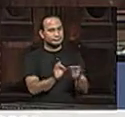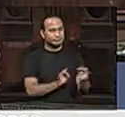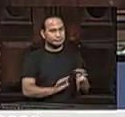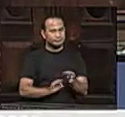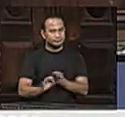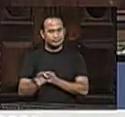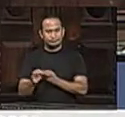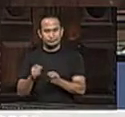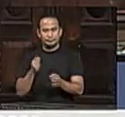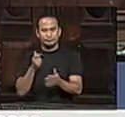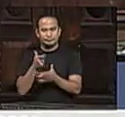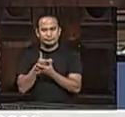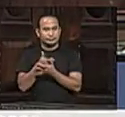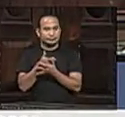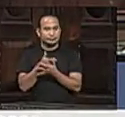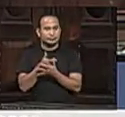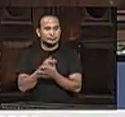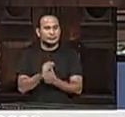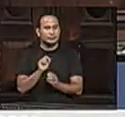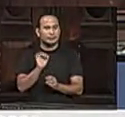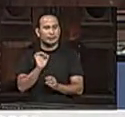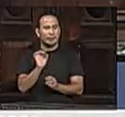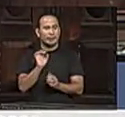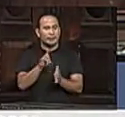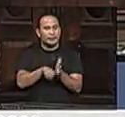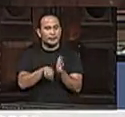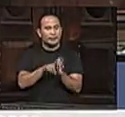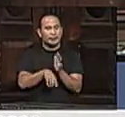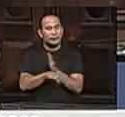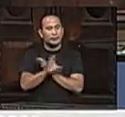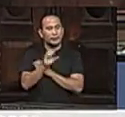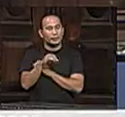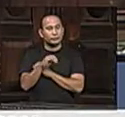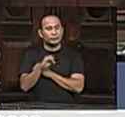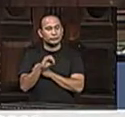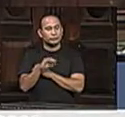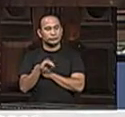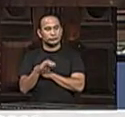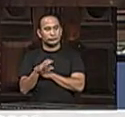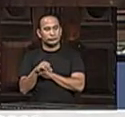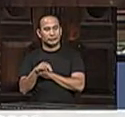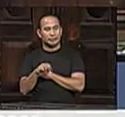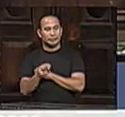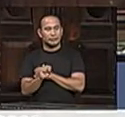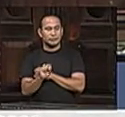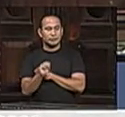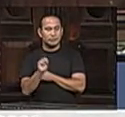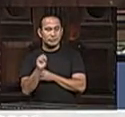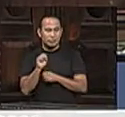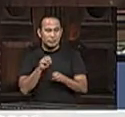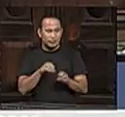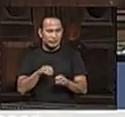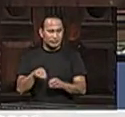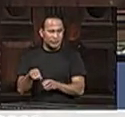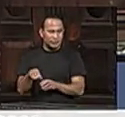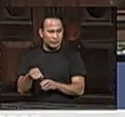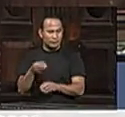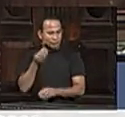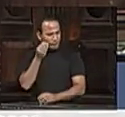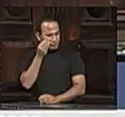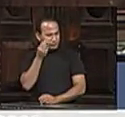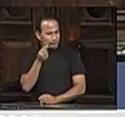pagar que compõem esses mínimos constitucionais de educação. Vejam, vossas